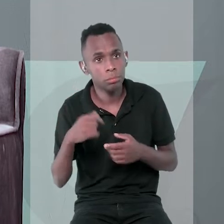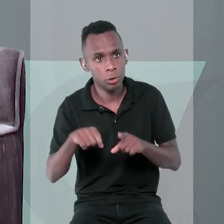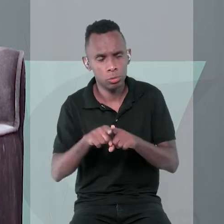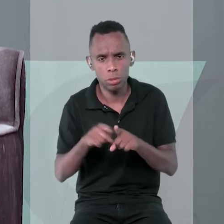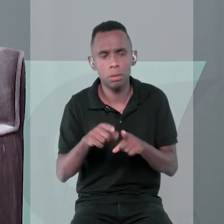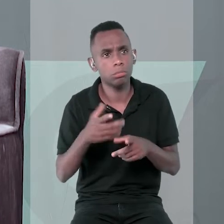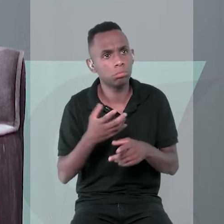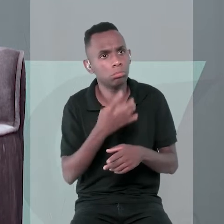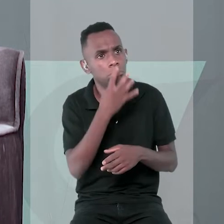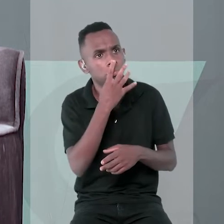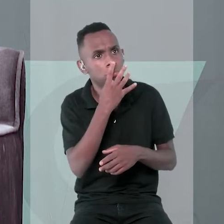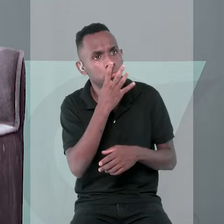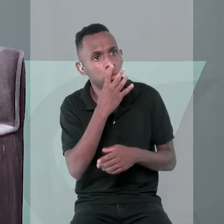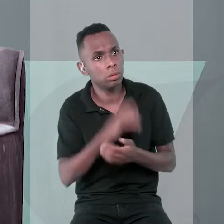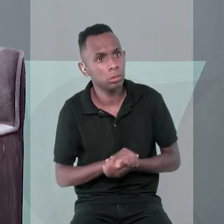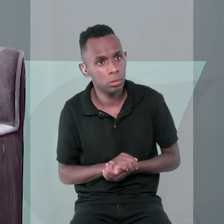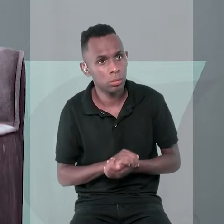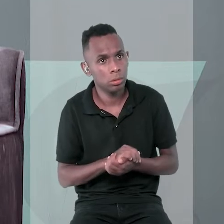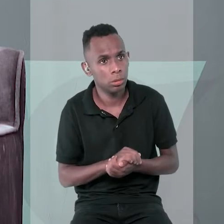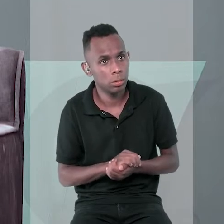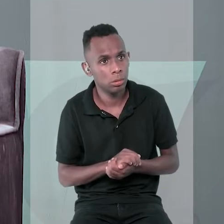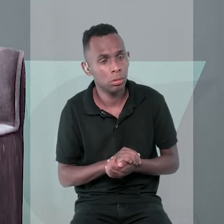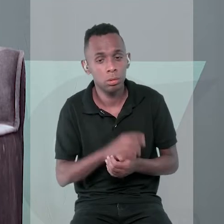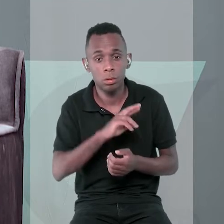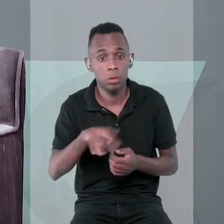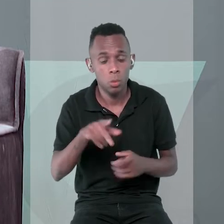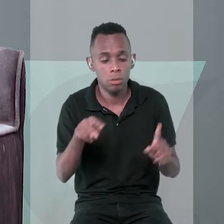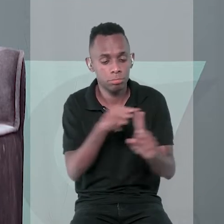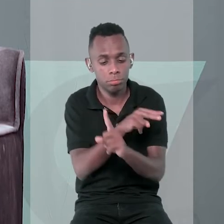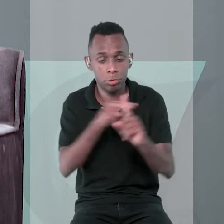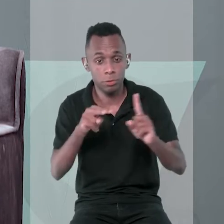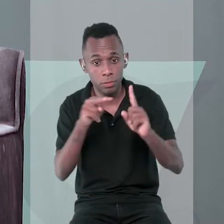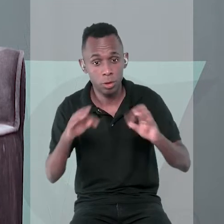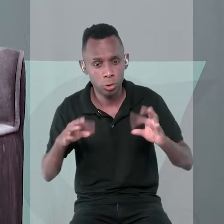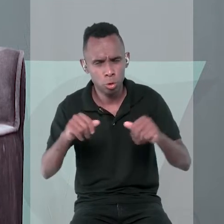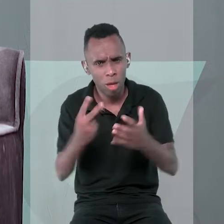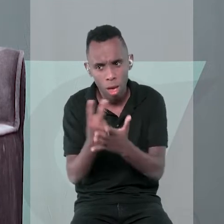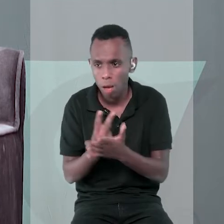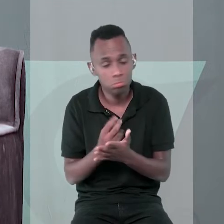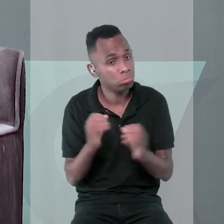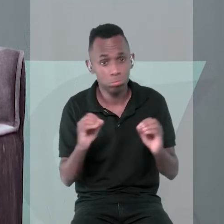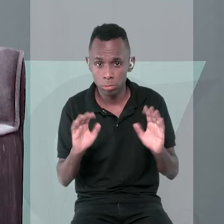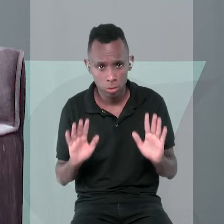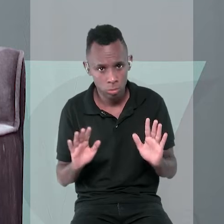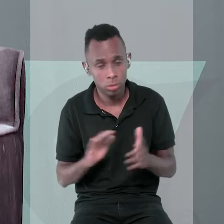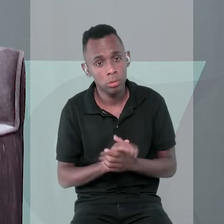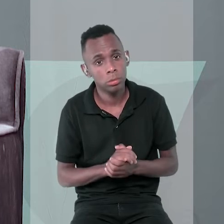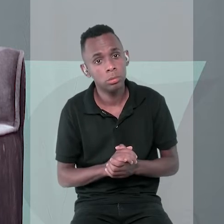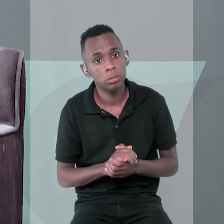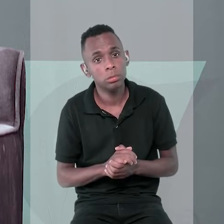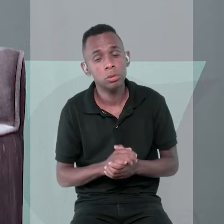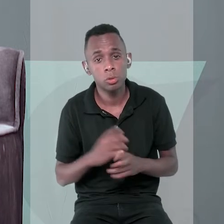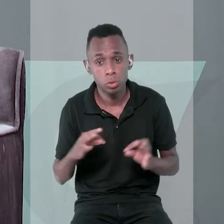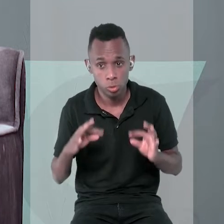achei fascinante, porque... E não são visões, nem todas estão erradas, né? Todas, de certa